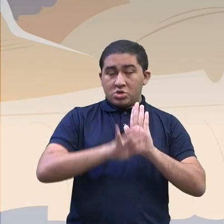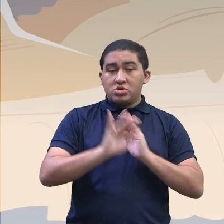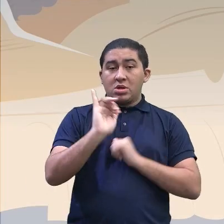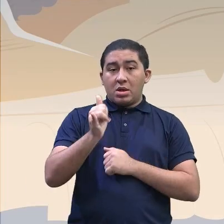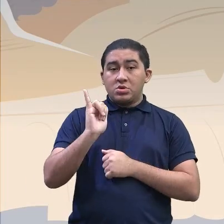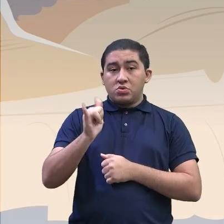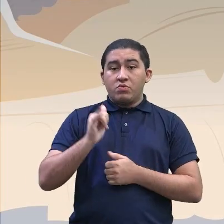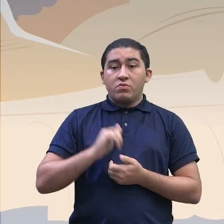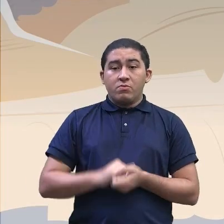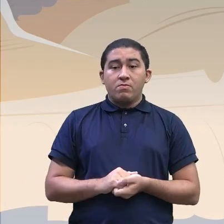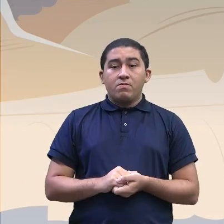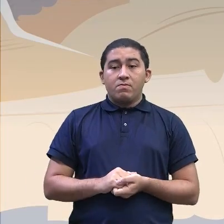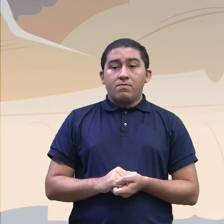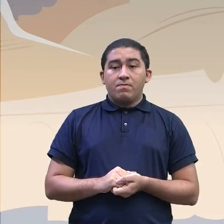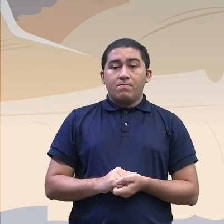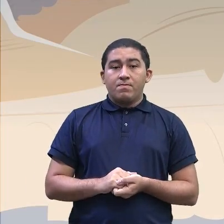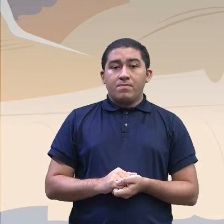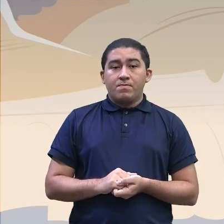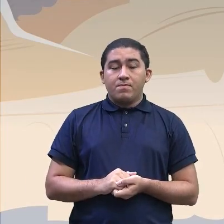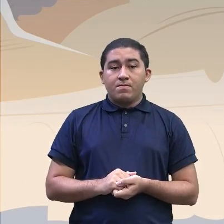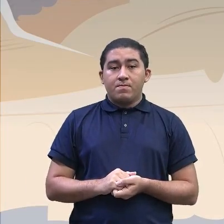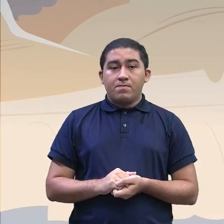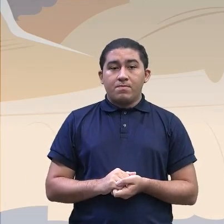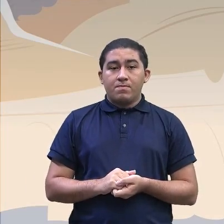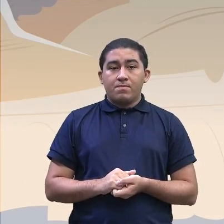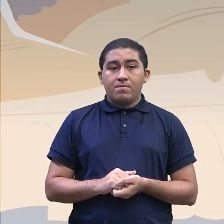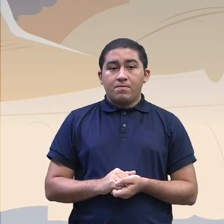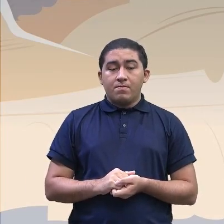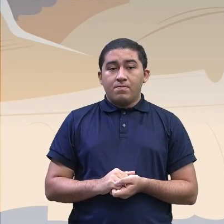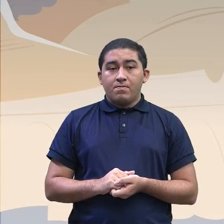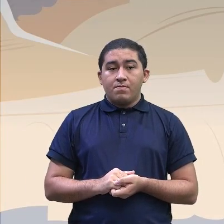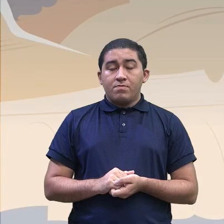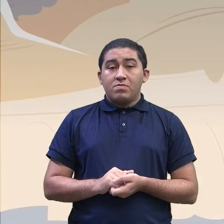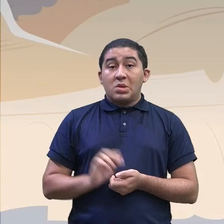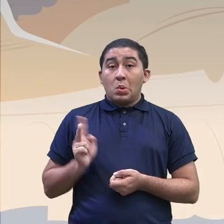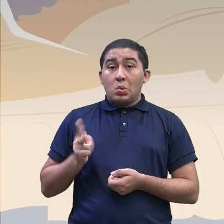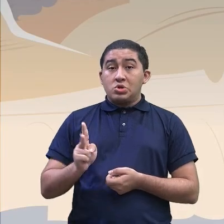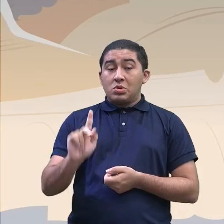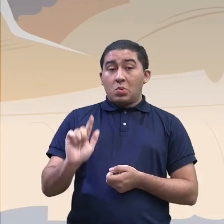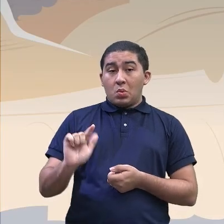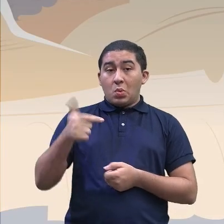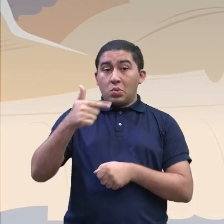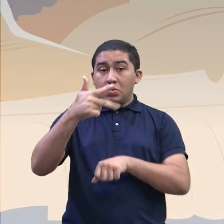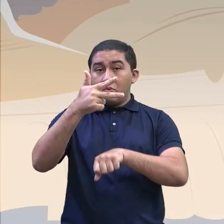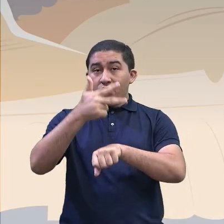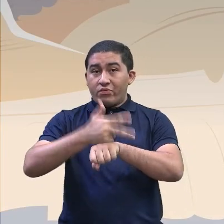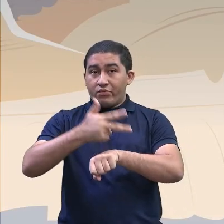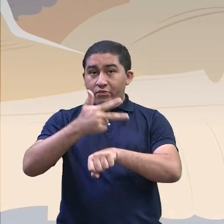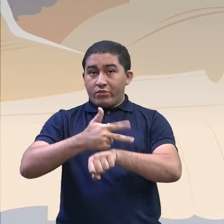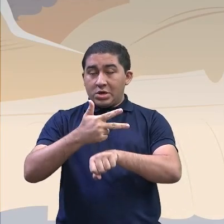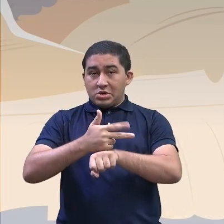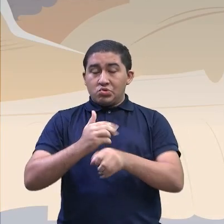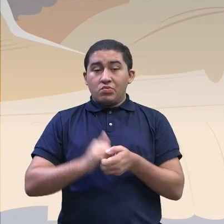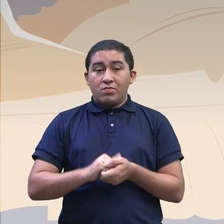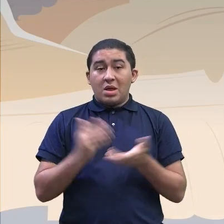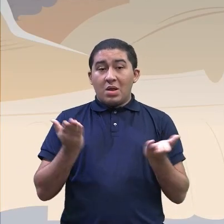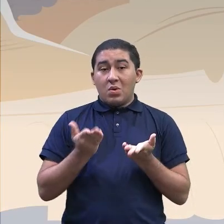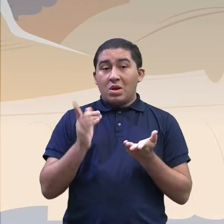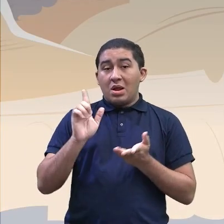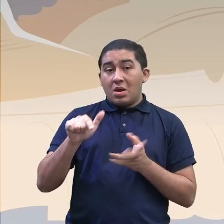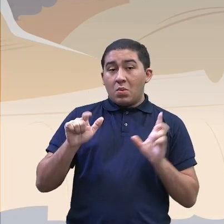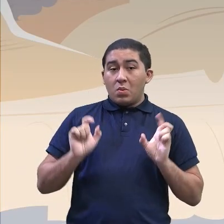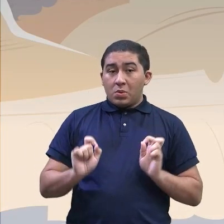narrativo, certo? Então, nós vamos seguir novamente para um outro vídeo. No caso, agora vai falar sobre uma